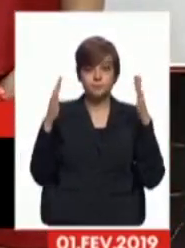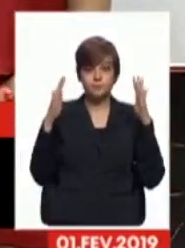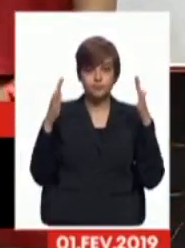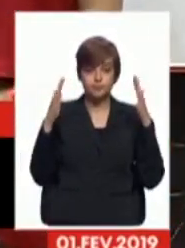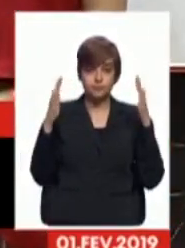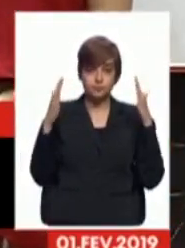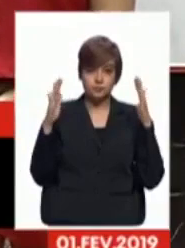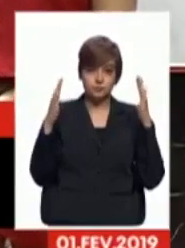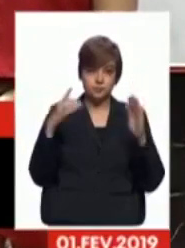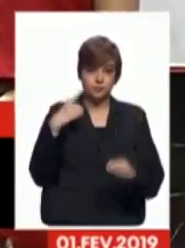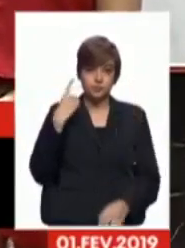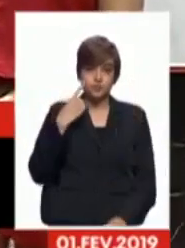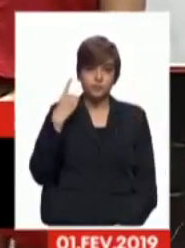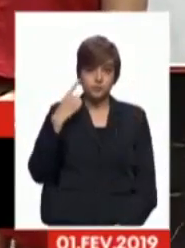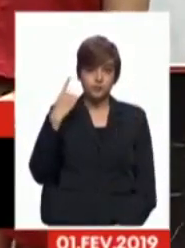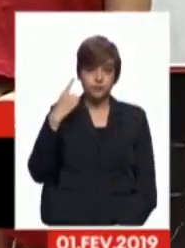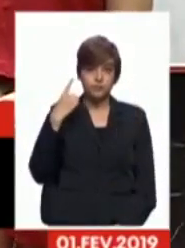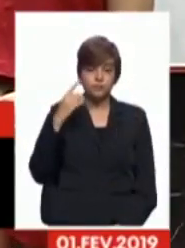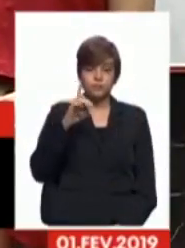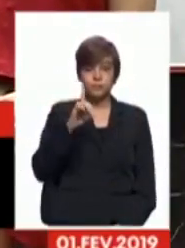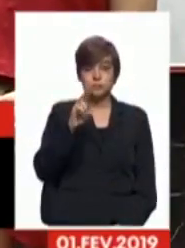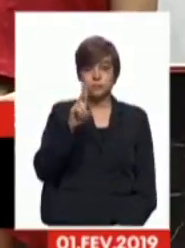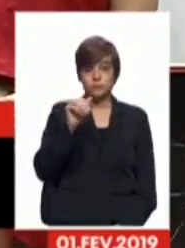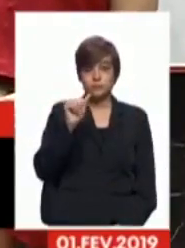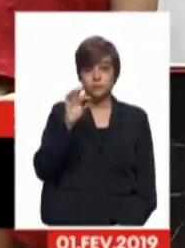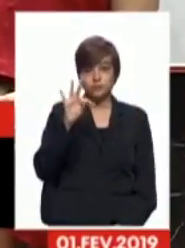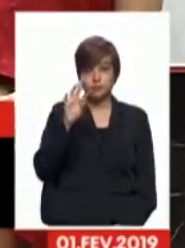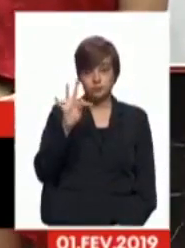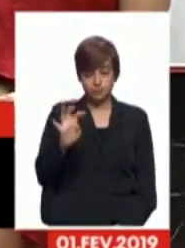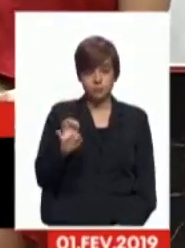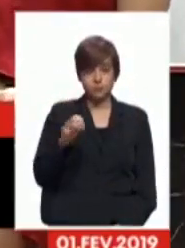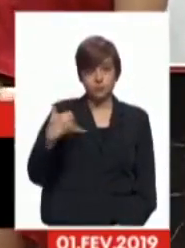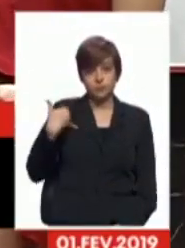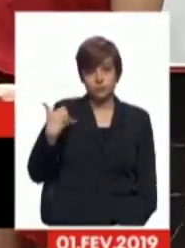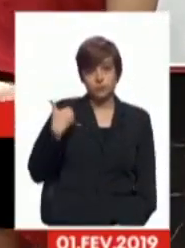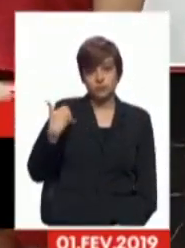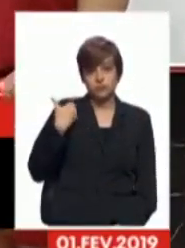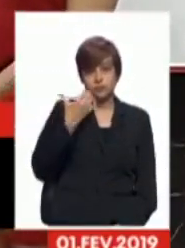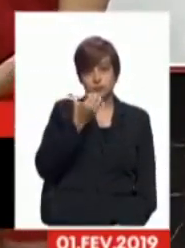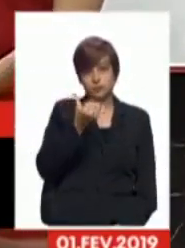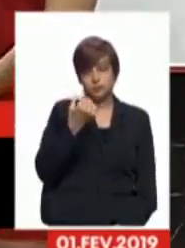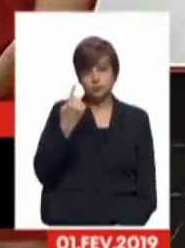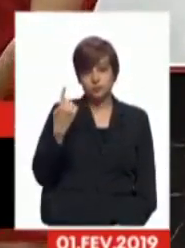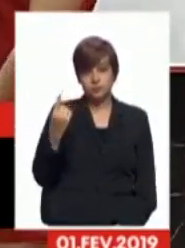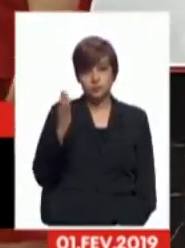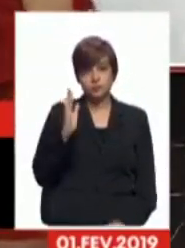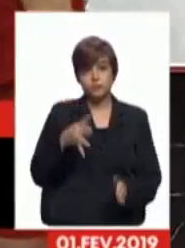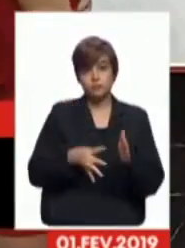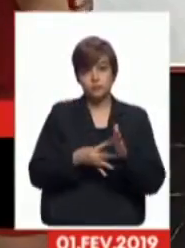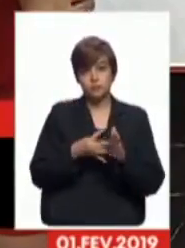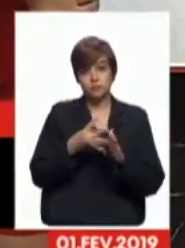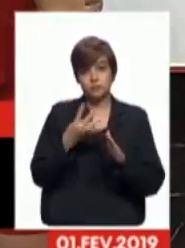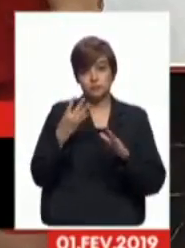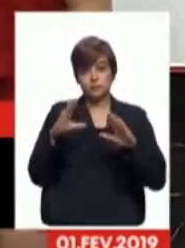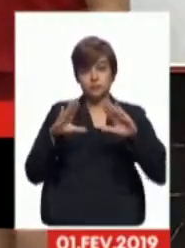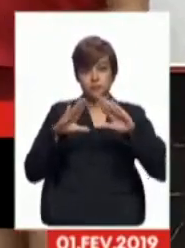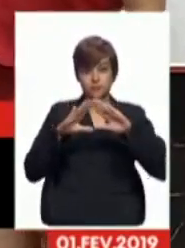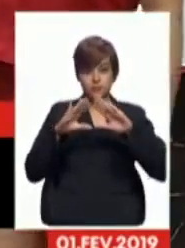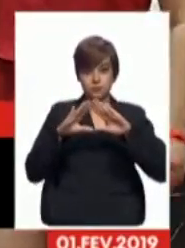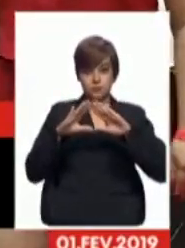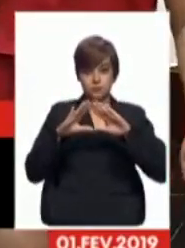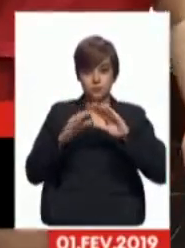O deputado Duarte Bechir, do PSD, tem 61 anos e foi reeleito para o 4º mandato na Assembleia.